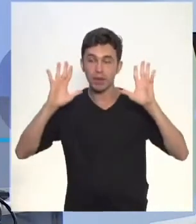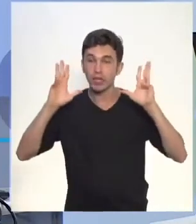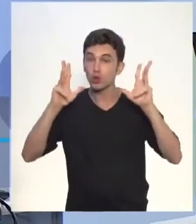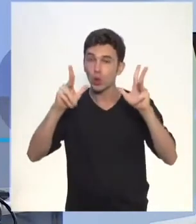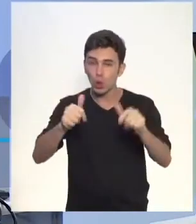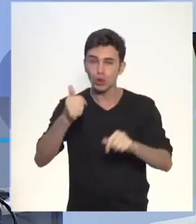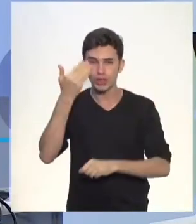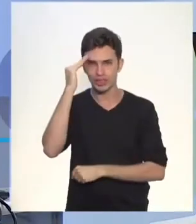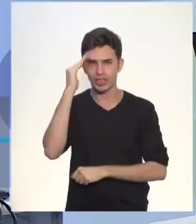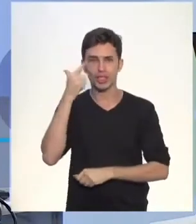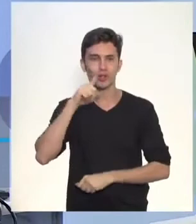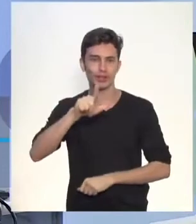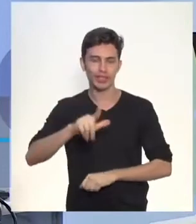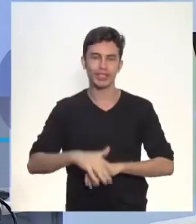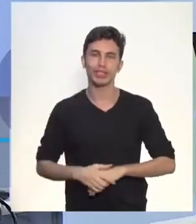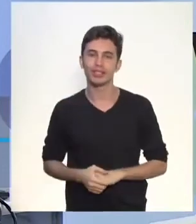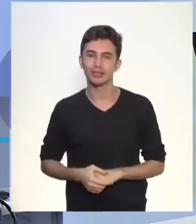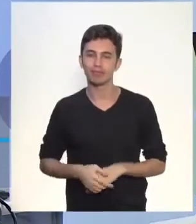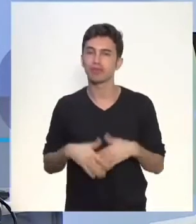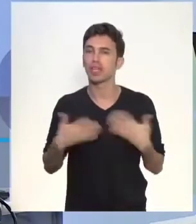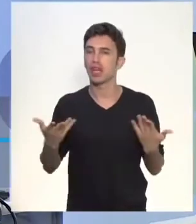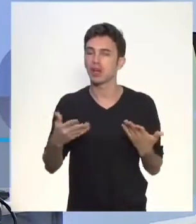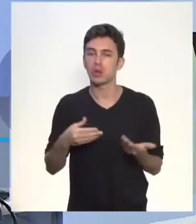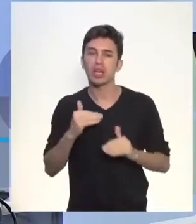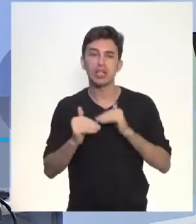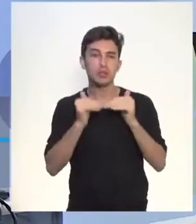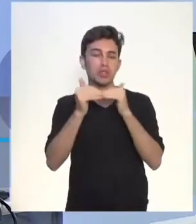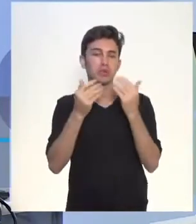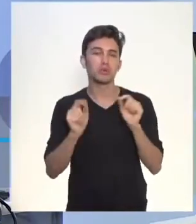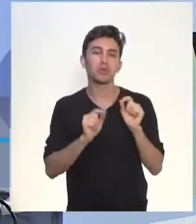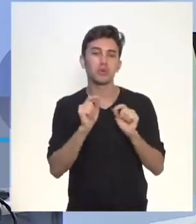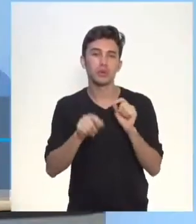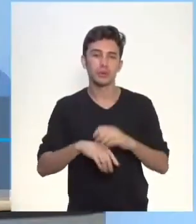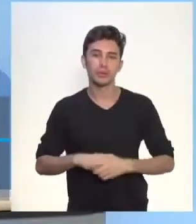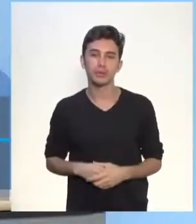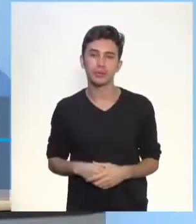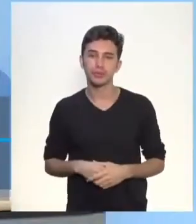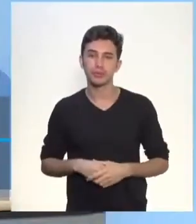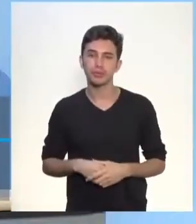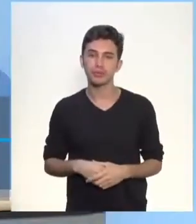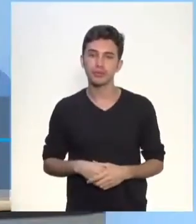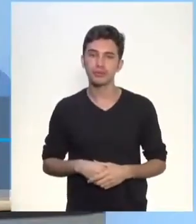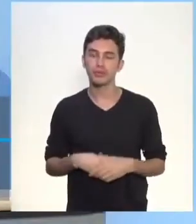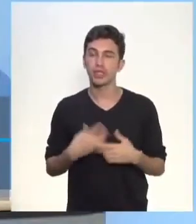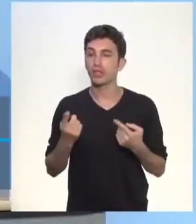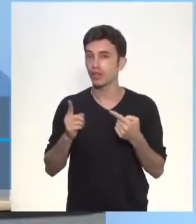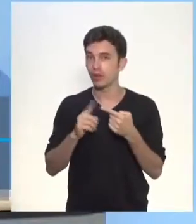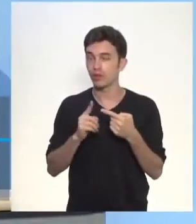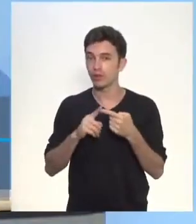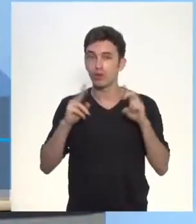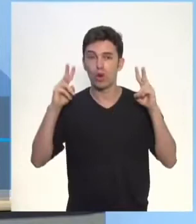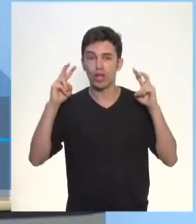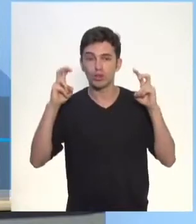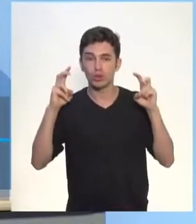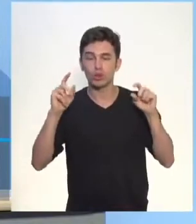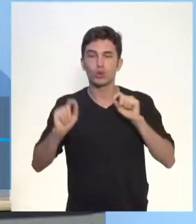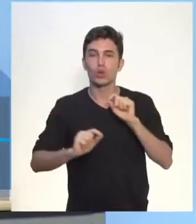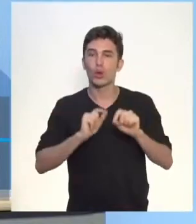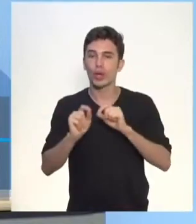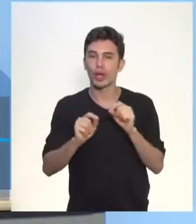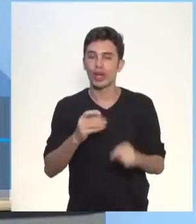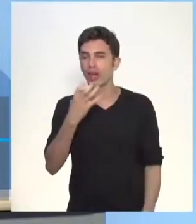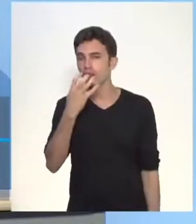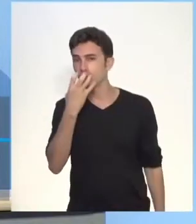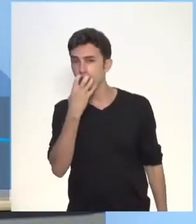e acompanhar. Né, Pro? E aí, o que a gente pode desenvolver sobre isso? Então, vamos lá. O assunto em si é que os cães